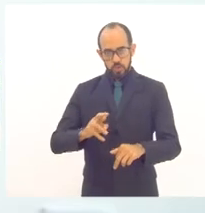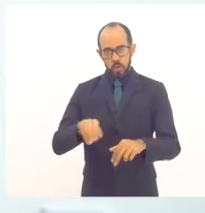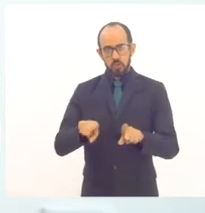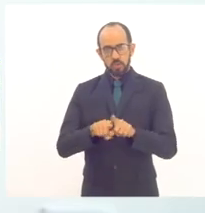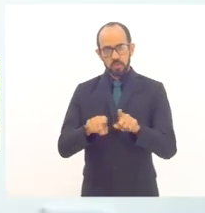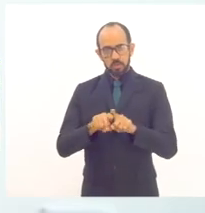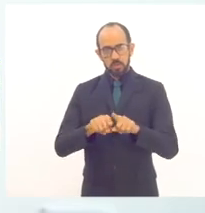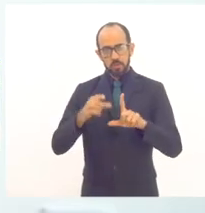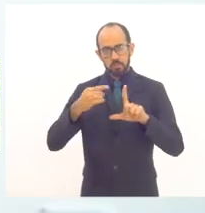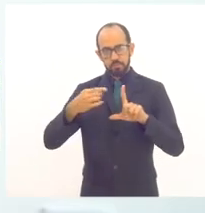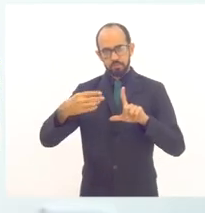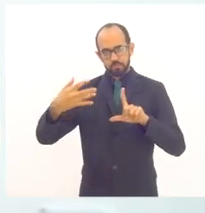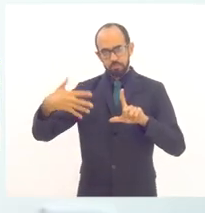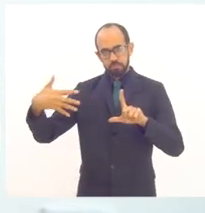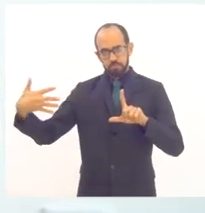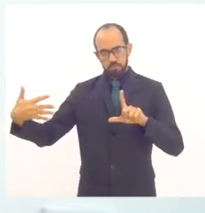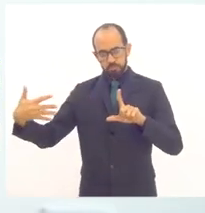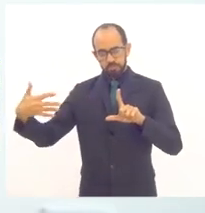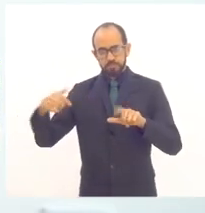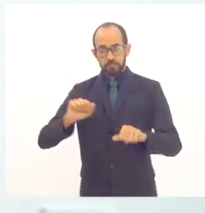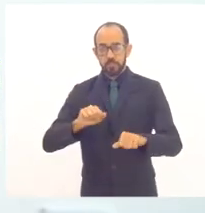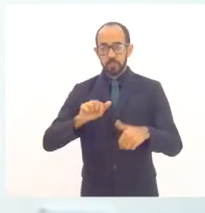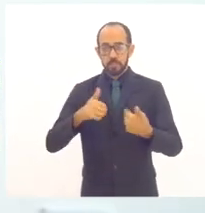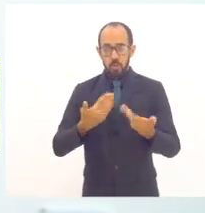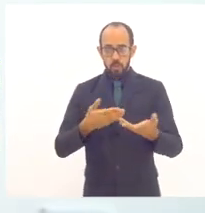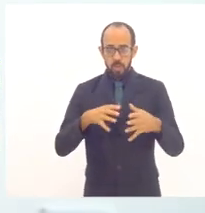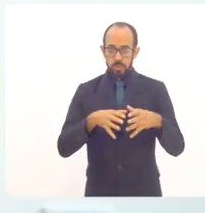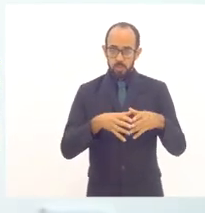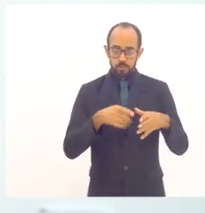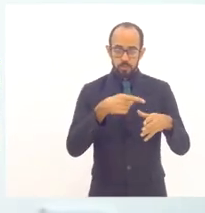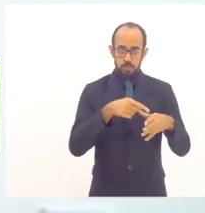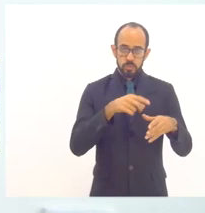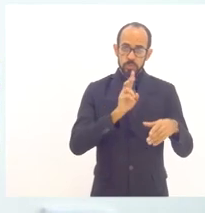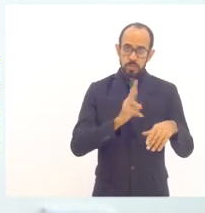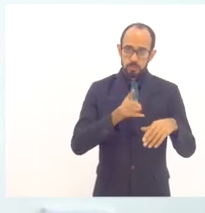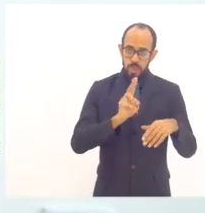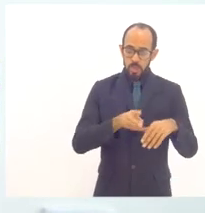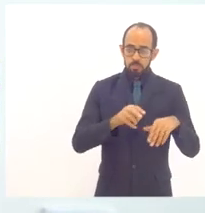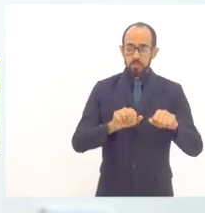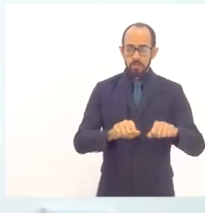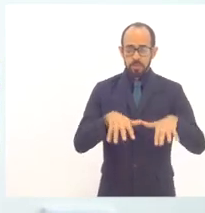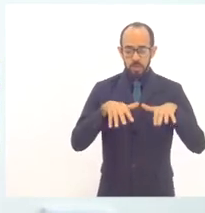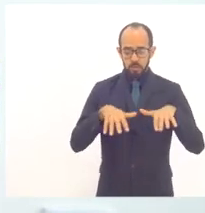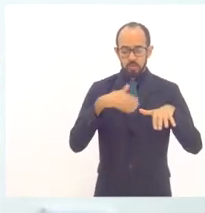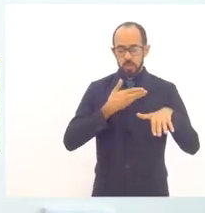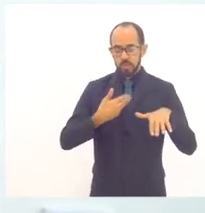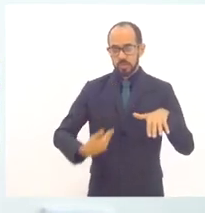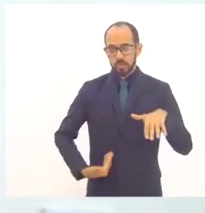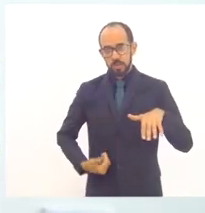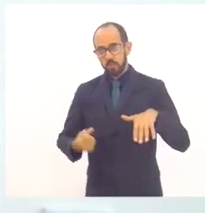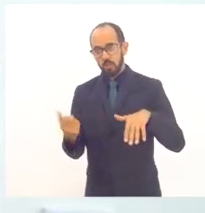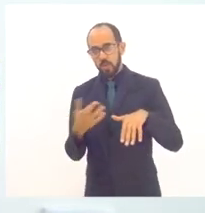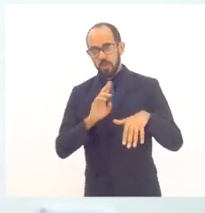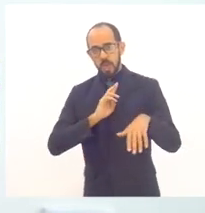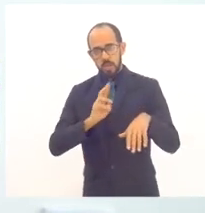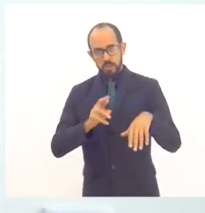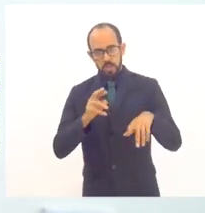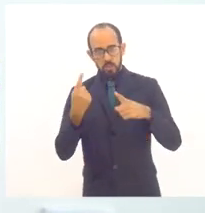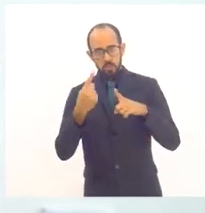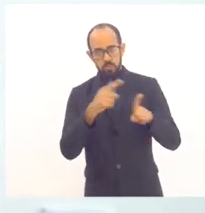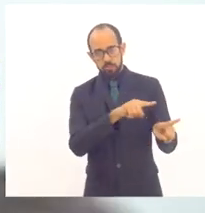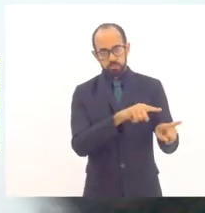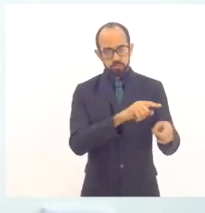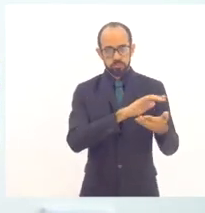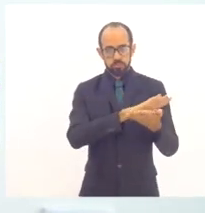Então, essa outra comissão que eu presido, nós fazemos sempre audiências quando religiões são ameaçadas,